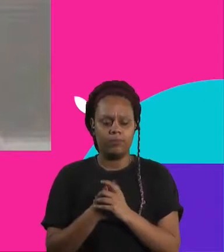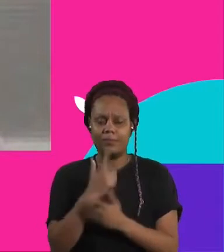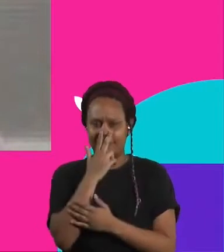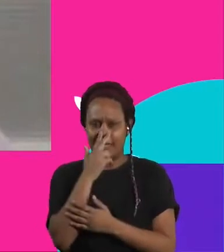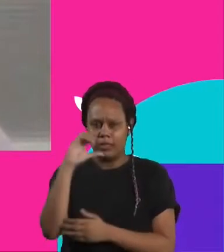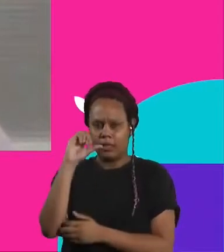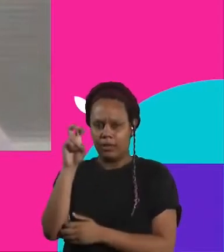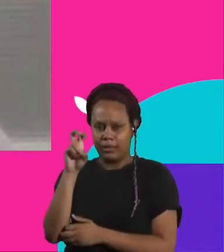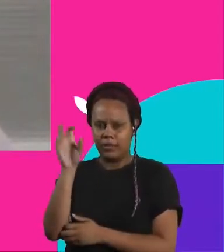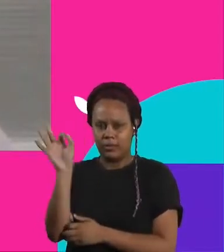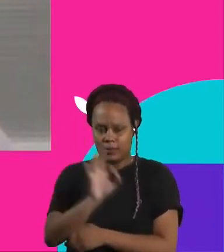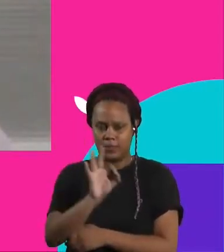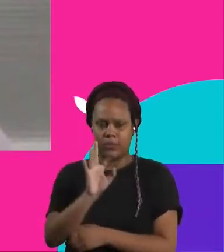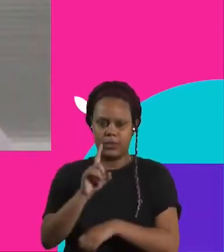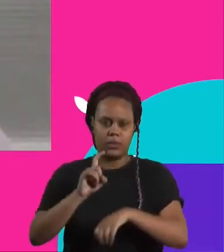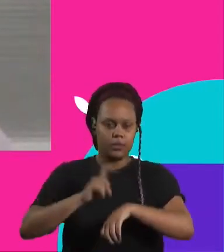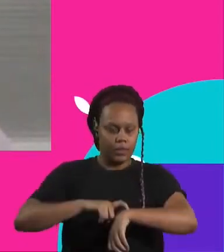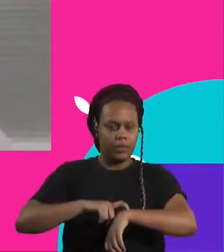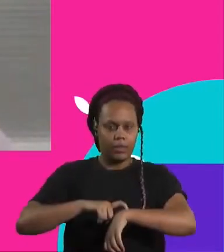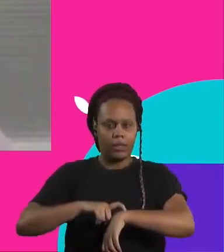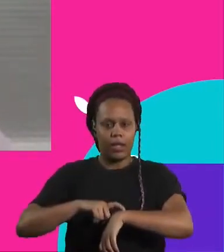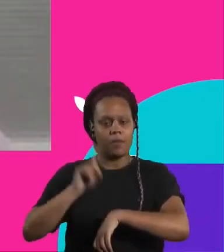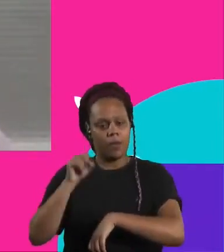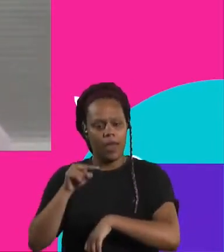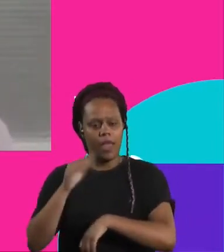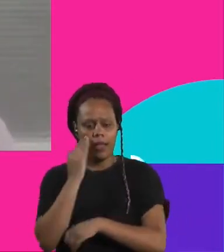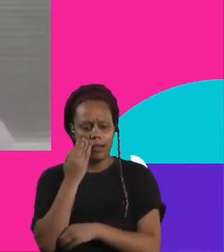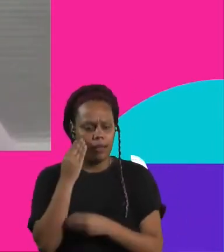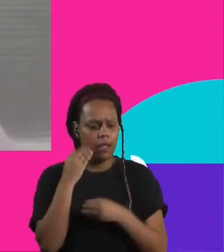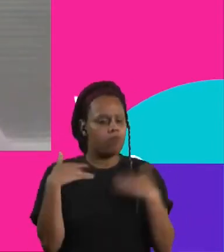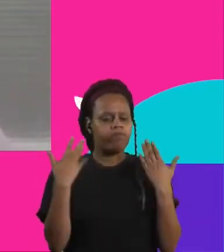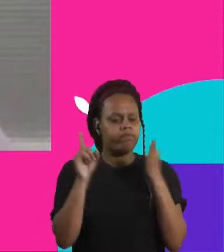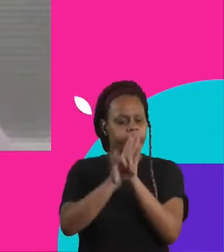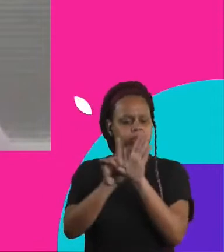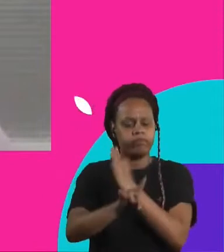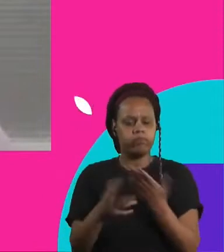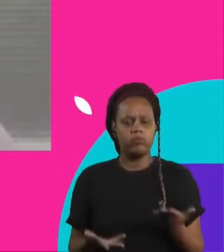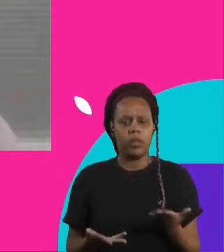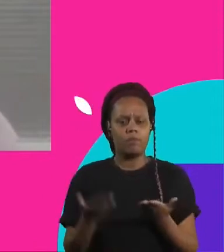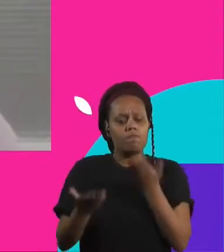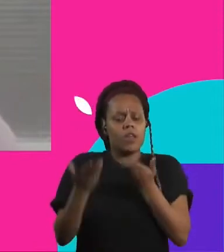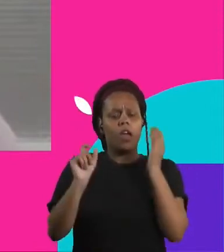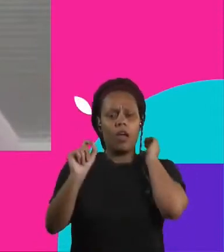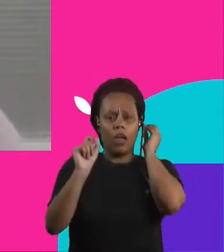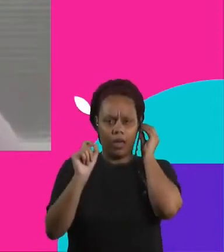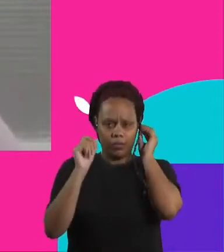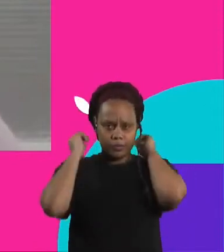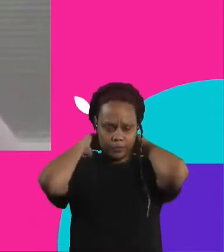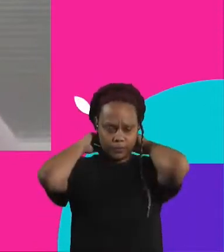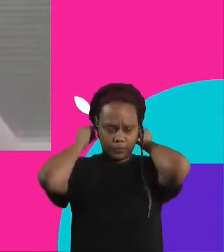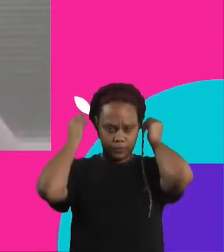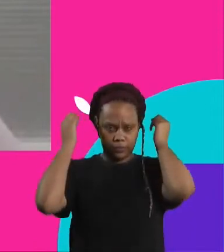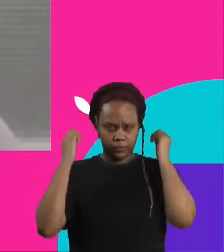95% do tempo foi tentar definir as perguntas, tentar definir, tá, mas o que a gente quer medir? O que a gente entende